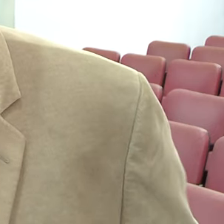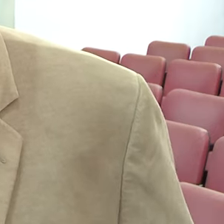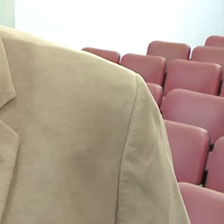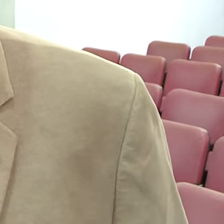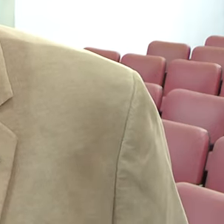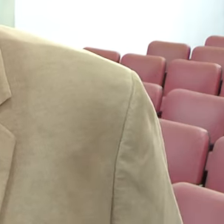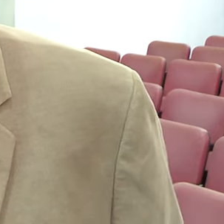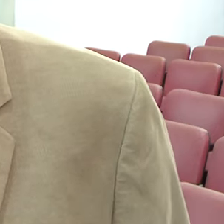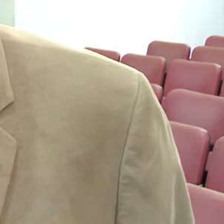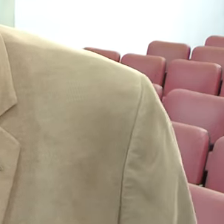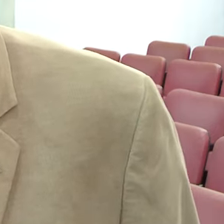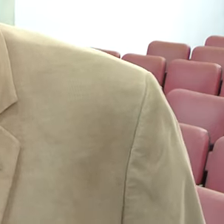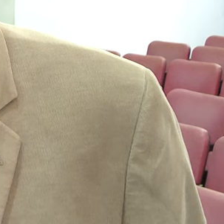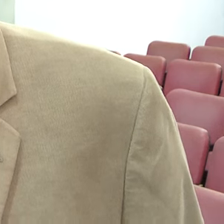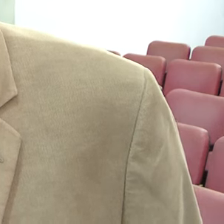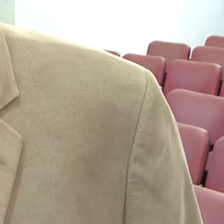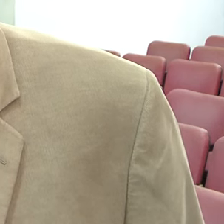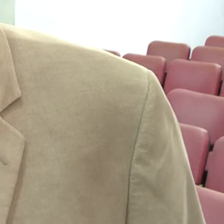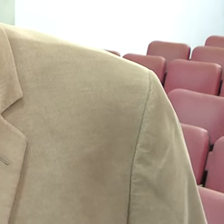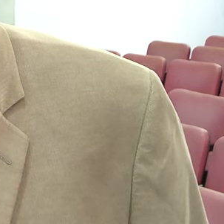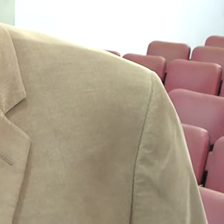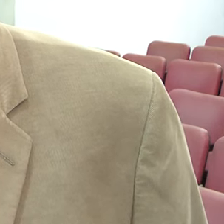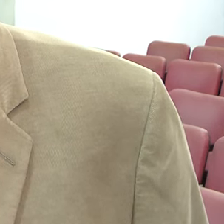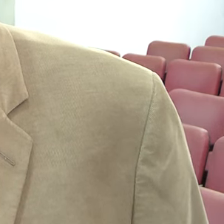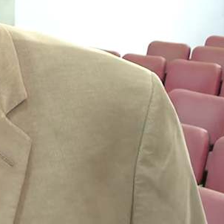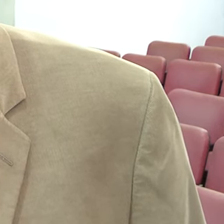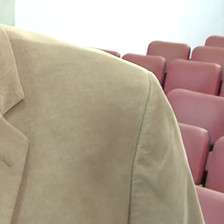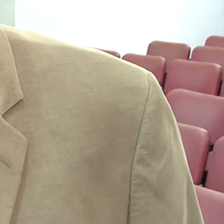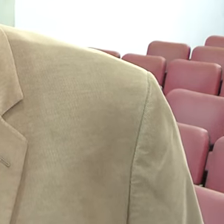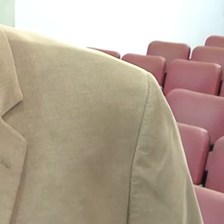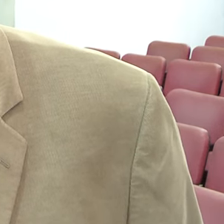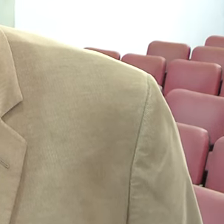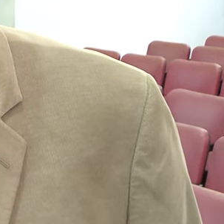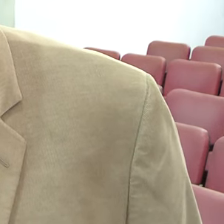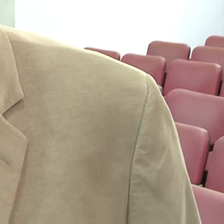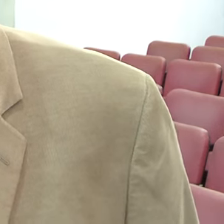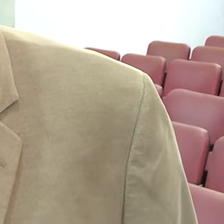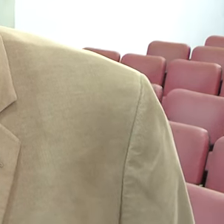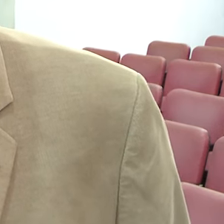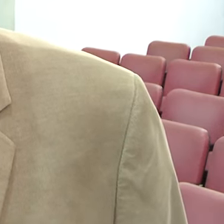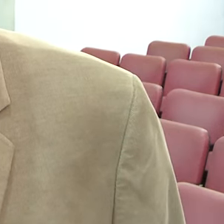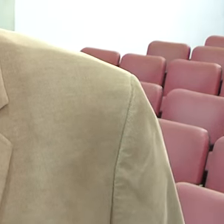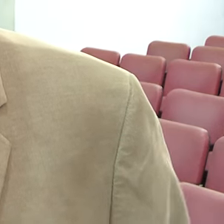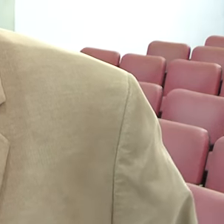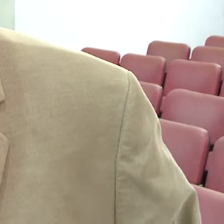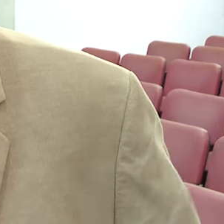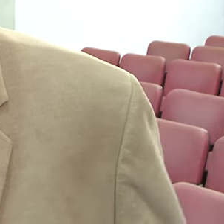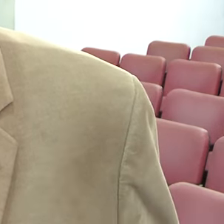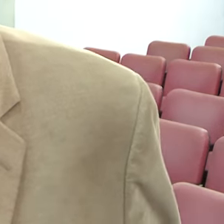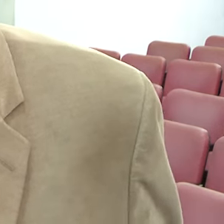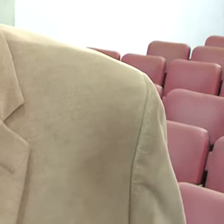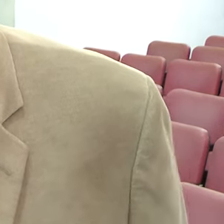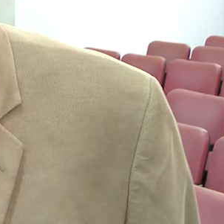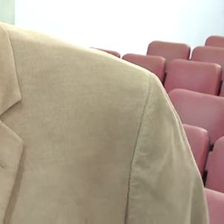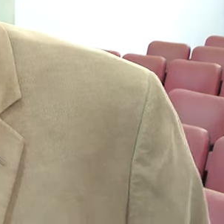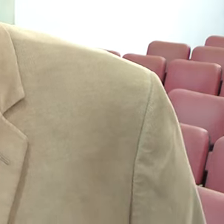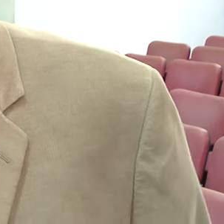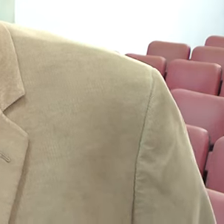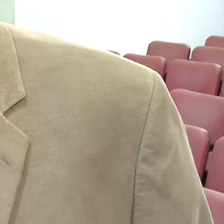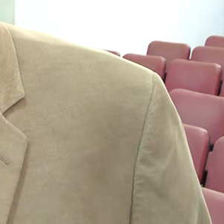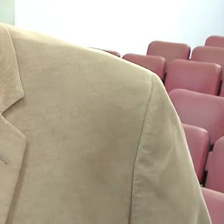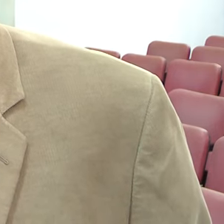importantes para se fazer ciência de alto nível. E é quase que uma viagem a palestra, assim, para a gente falar um pouquinho